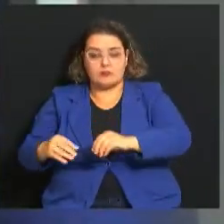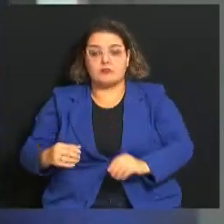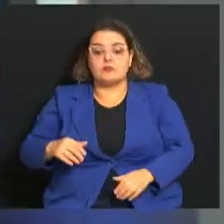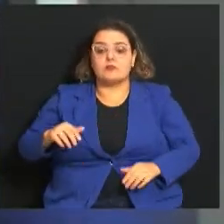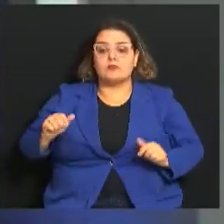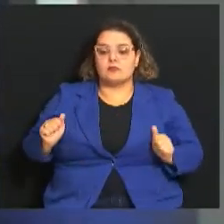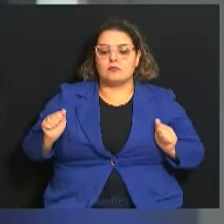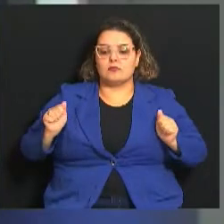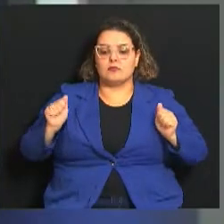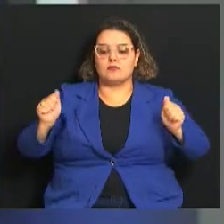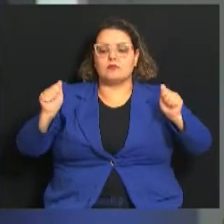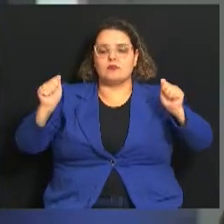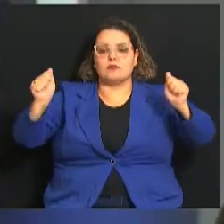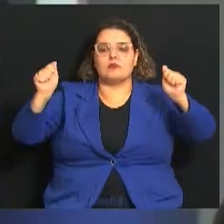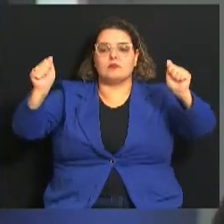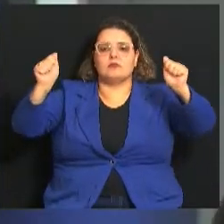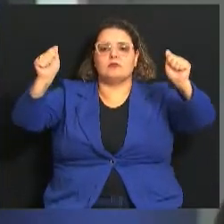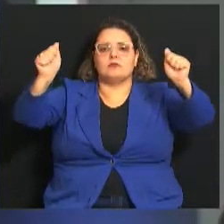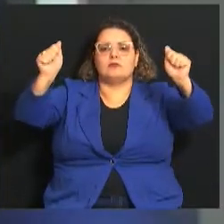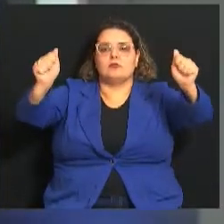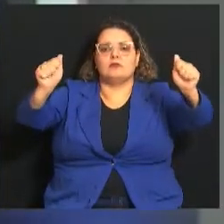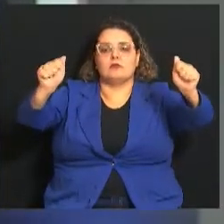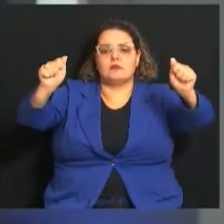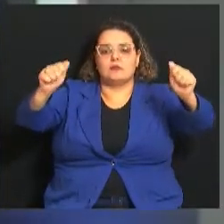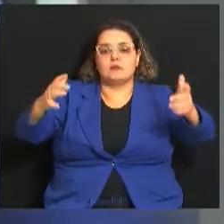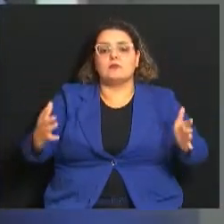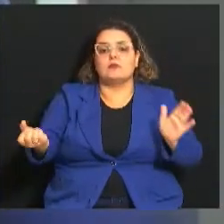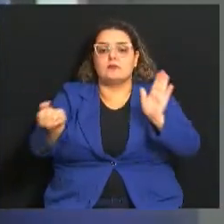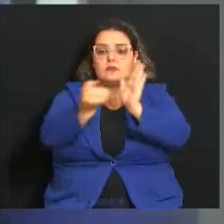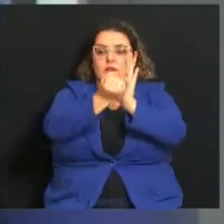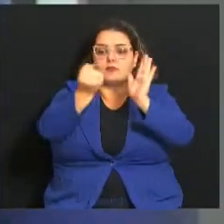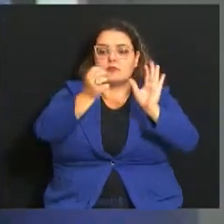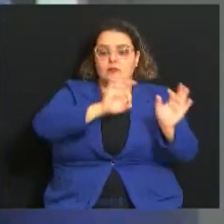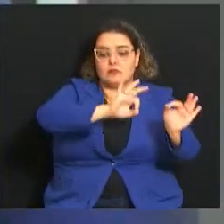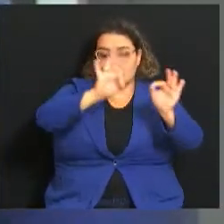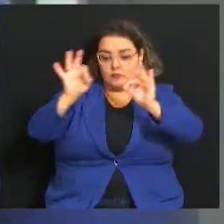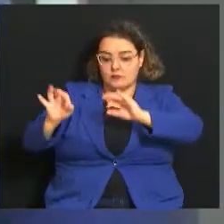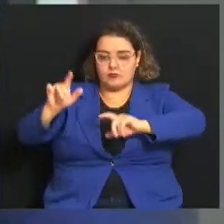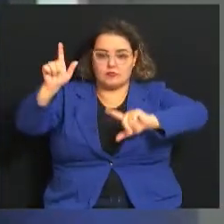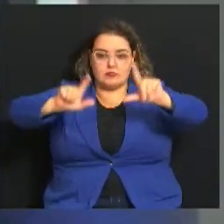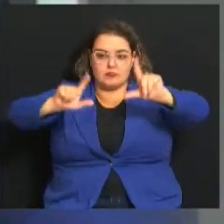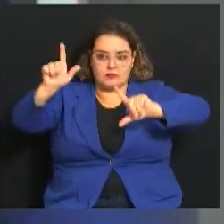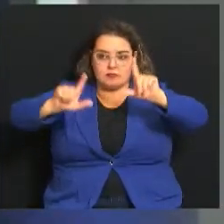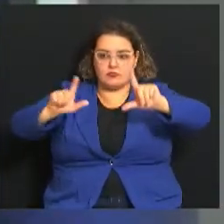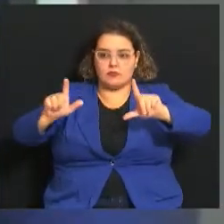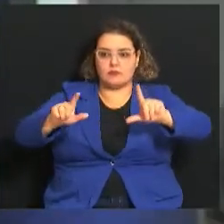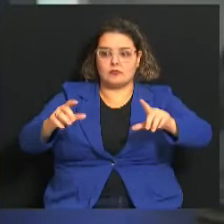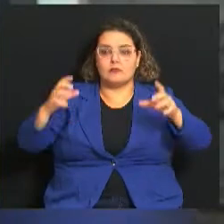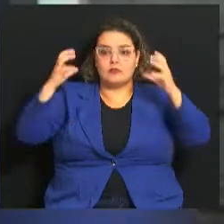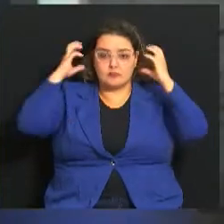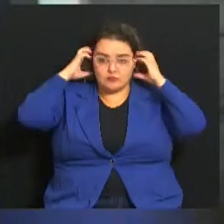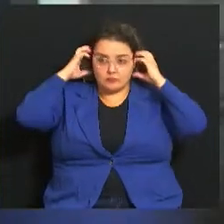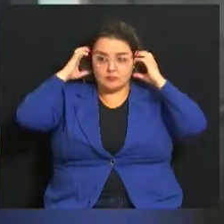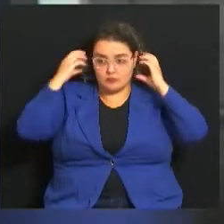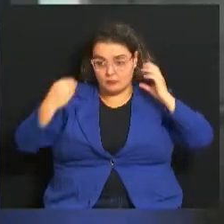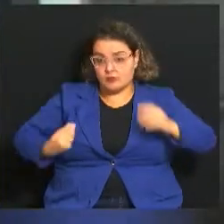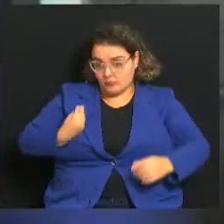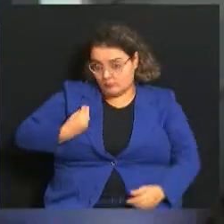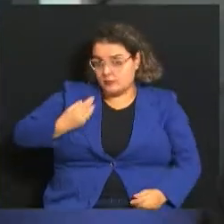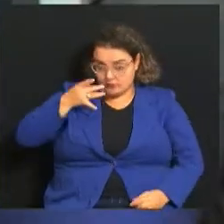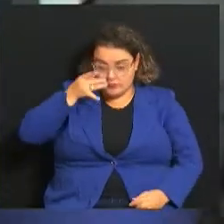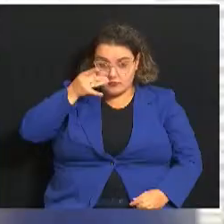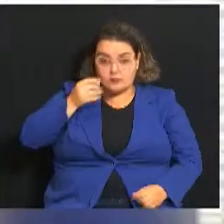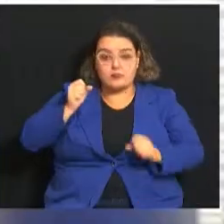afixado para que quem esteja tanto na televisão ou na rádio ou esteja presente no evento possa